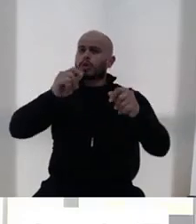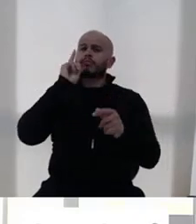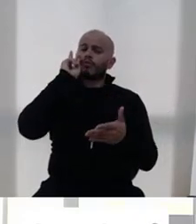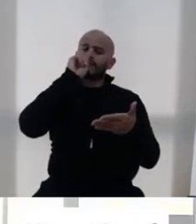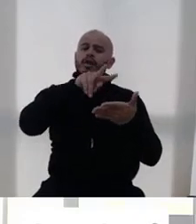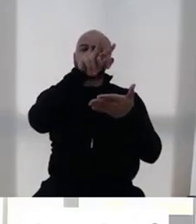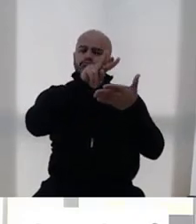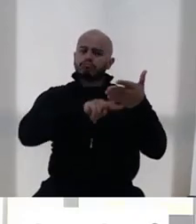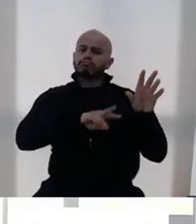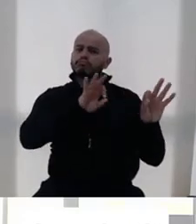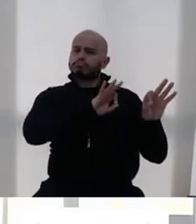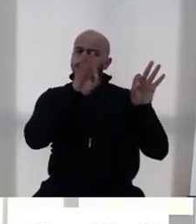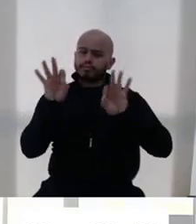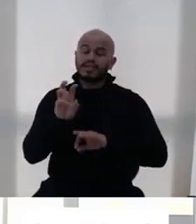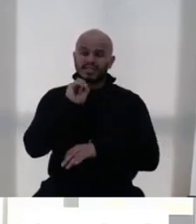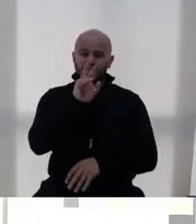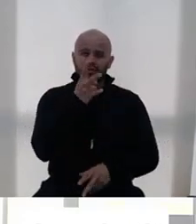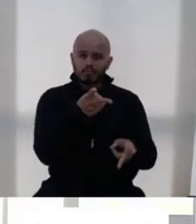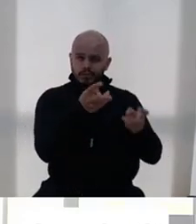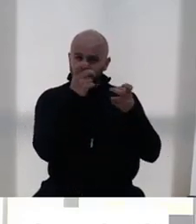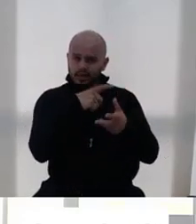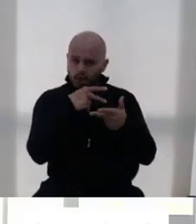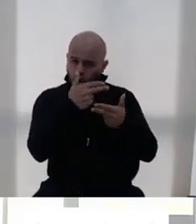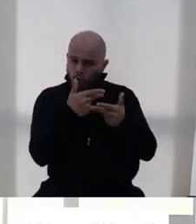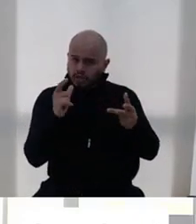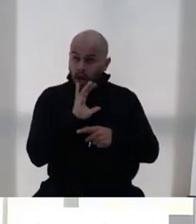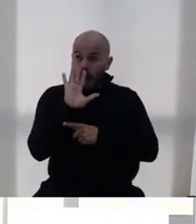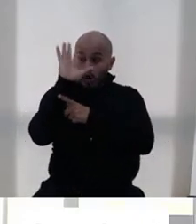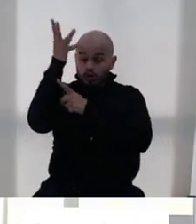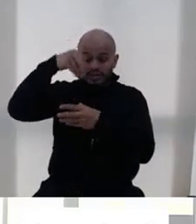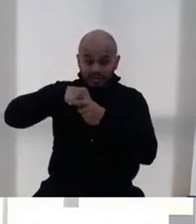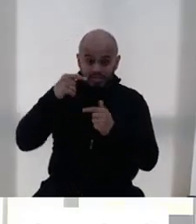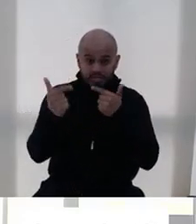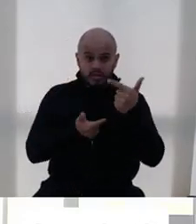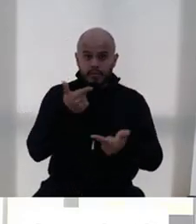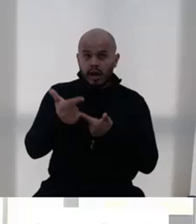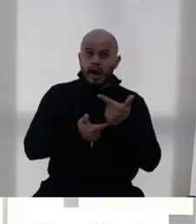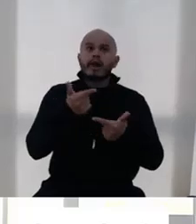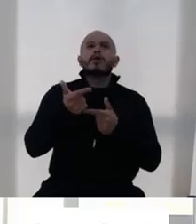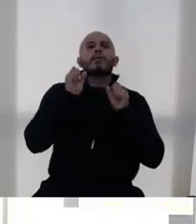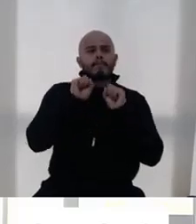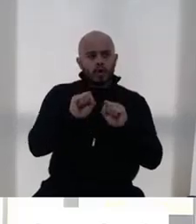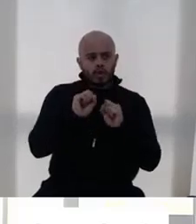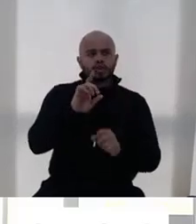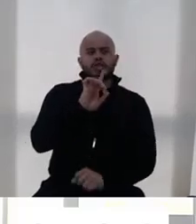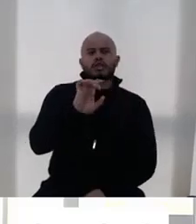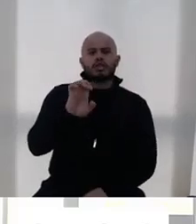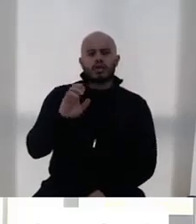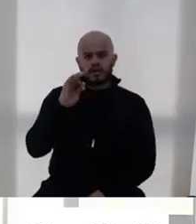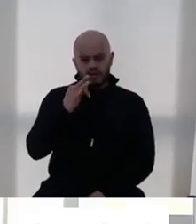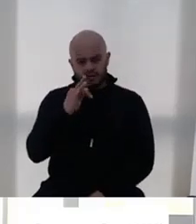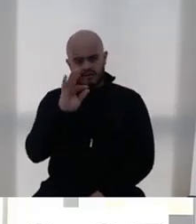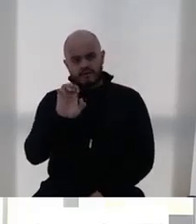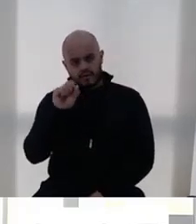e, eventualmente, se perceberem que há algo que possa estar acontecendo no ambiente de trabalho, tanto as DPES